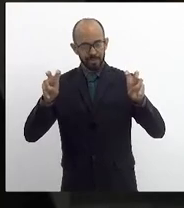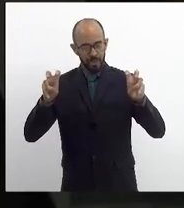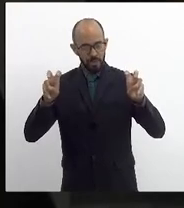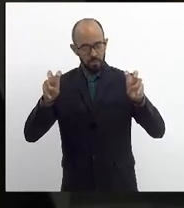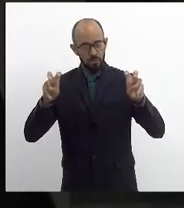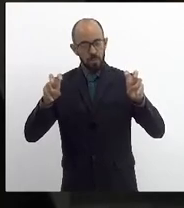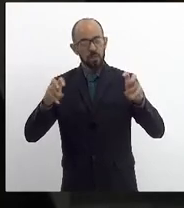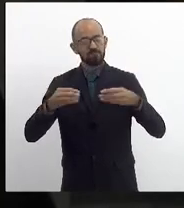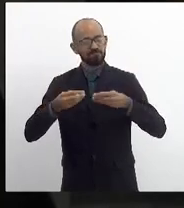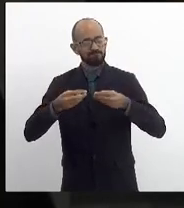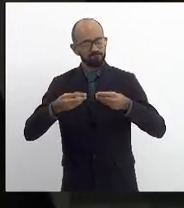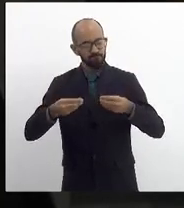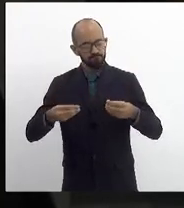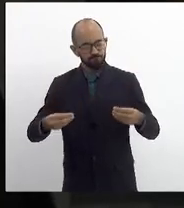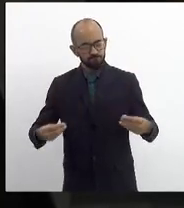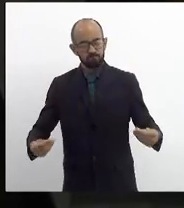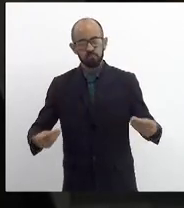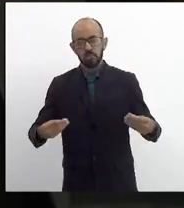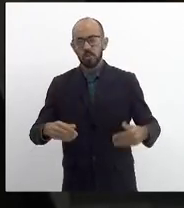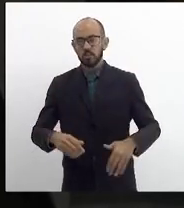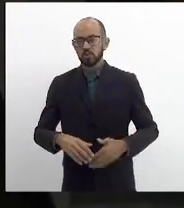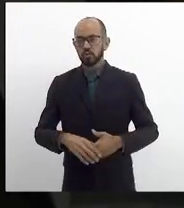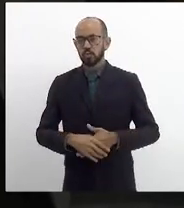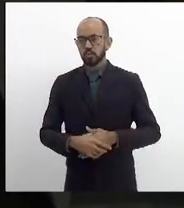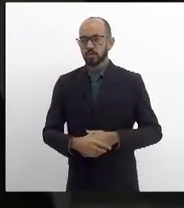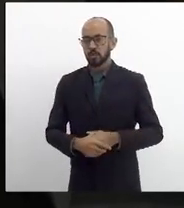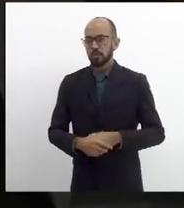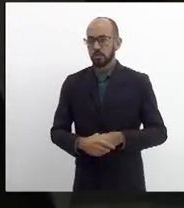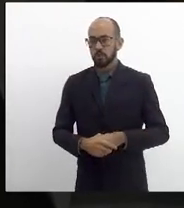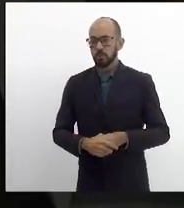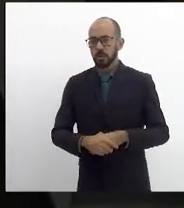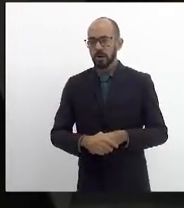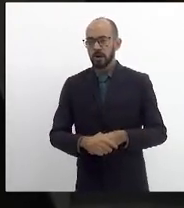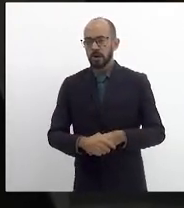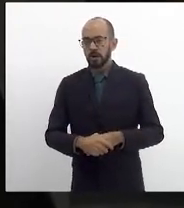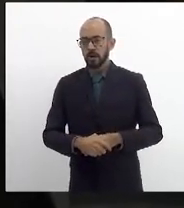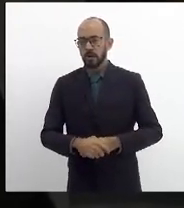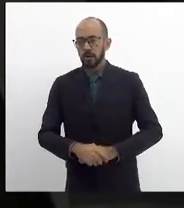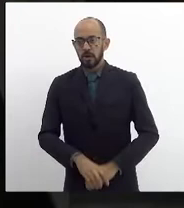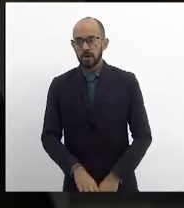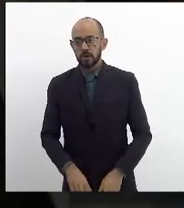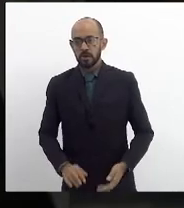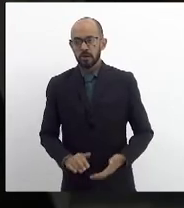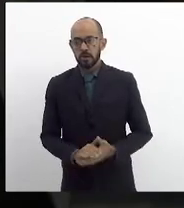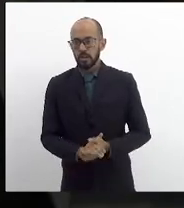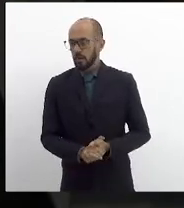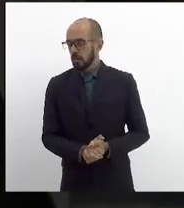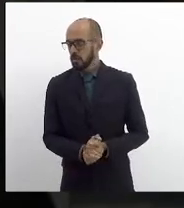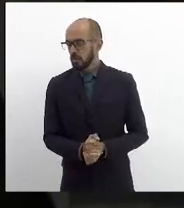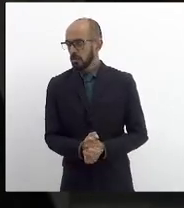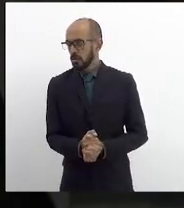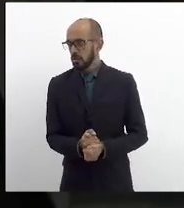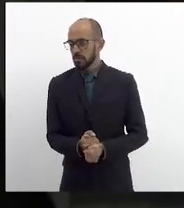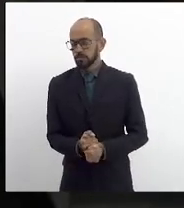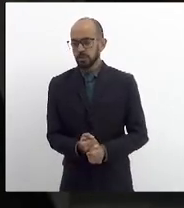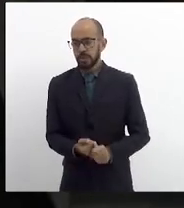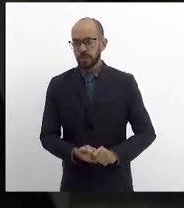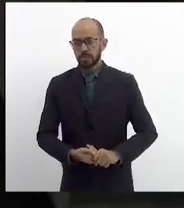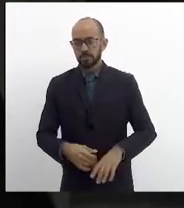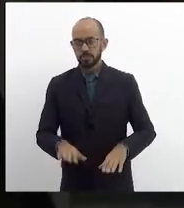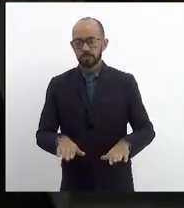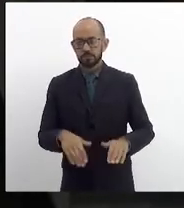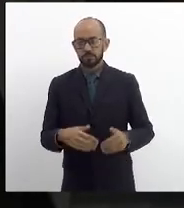sensível para nossa população É mas o show vai me dizer o seguinte